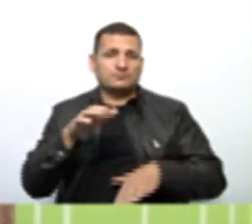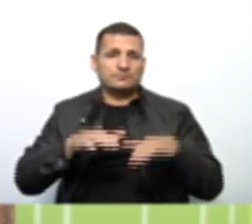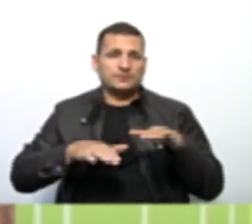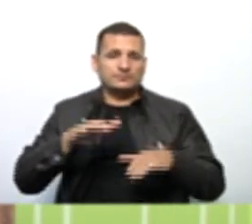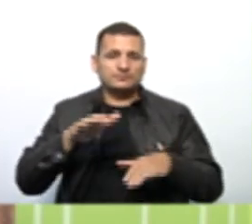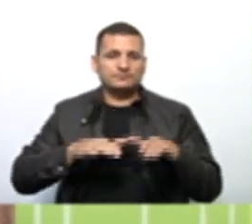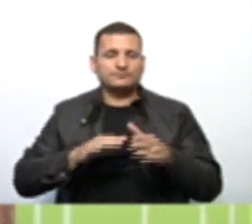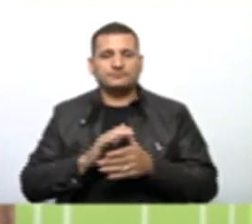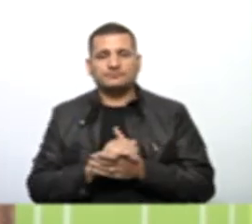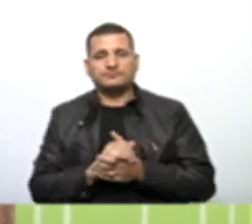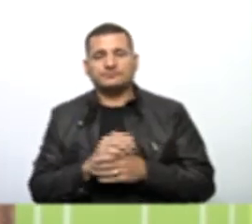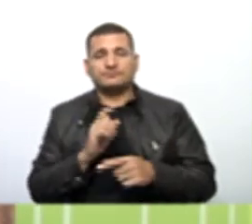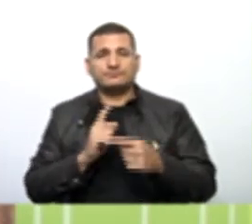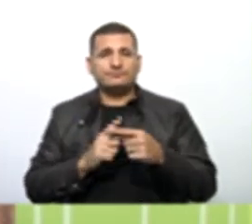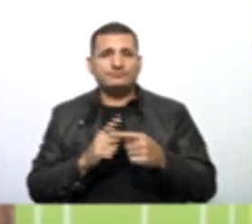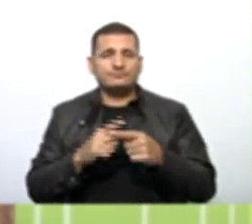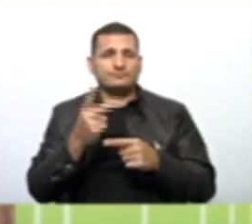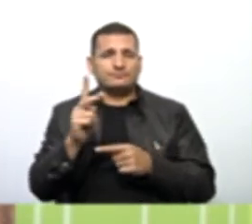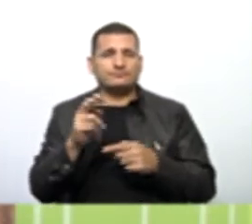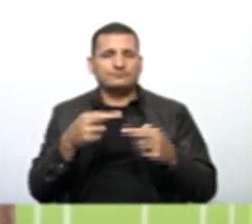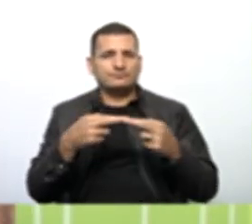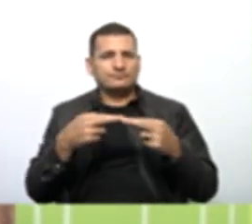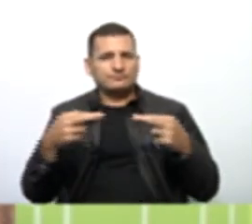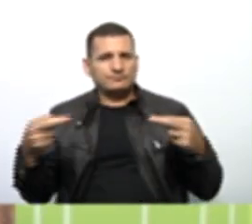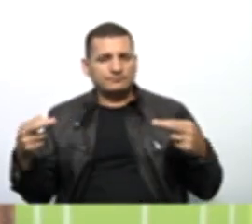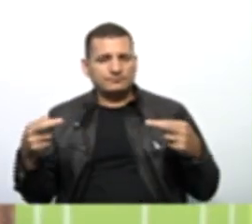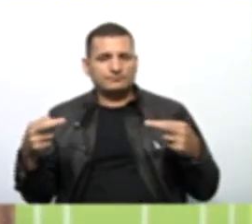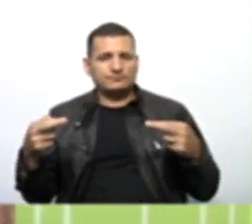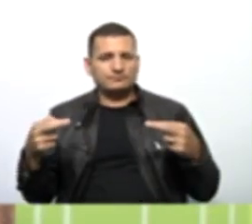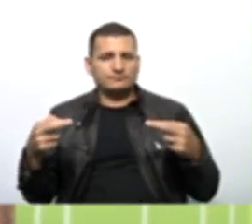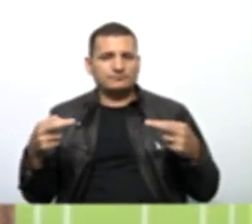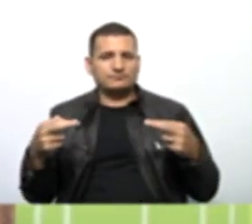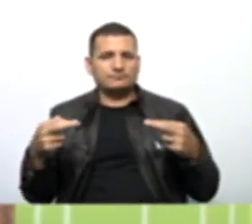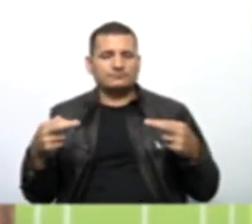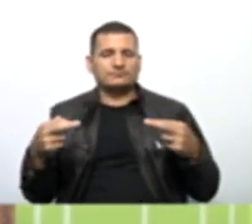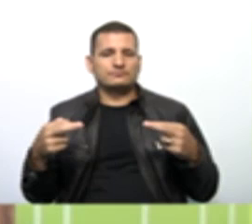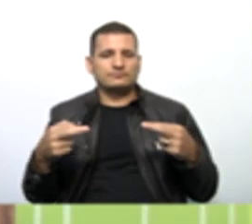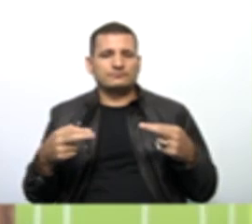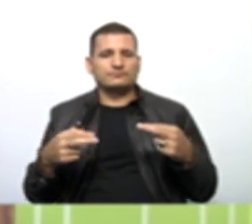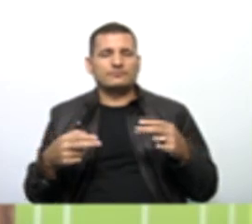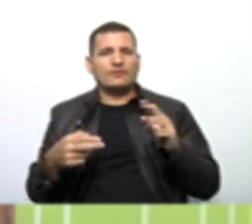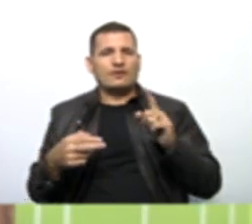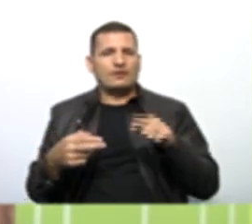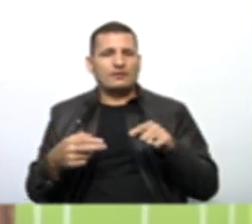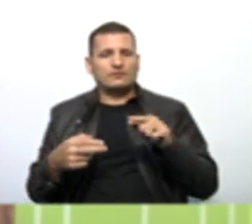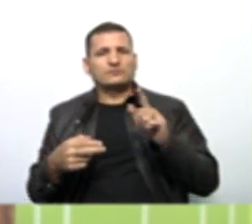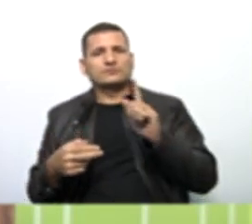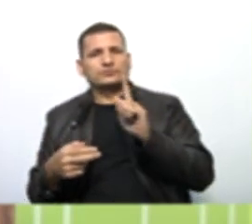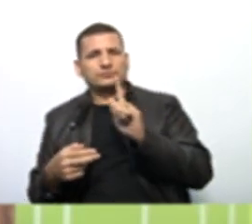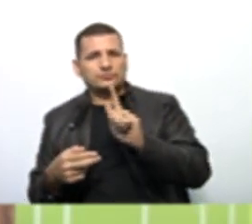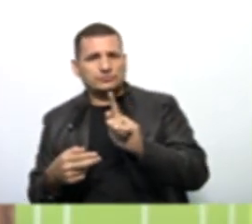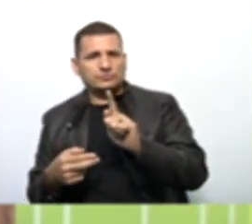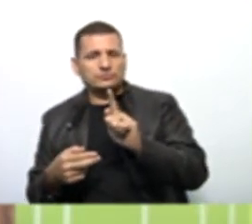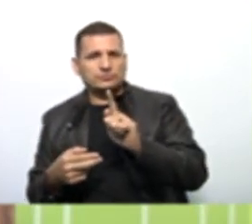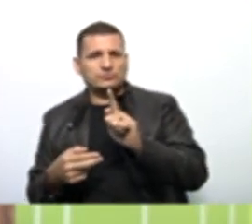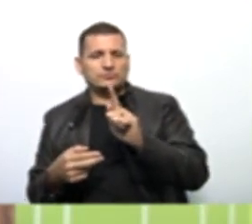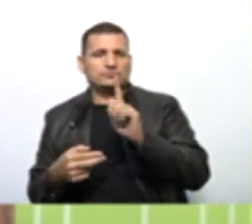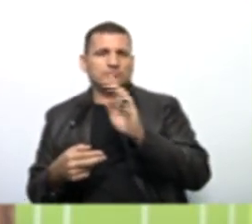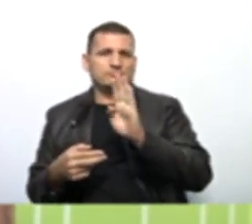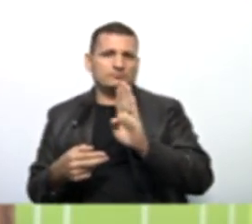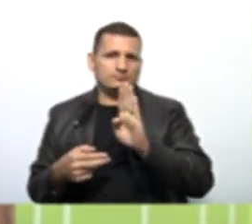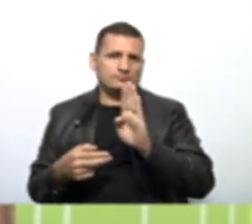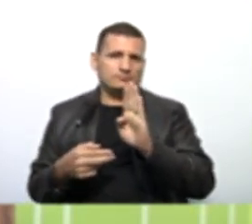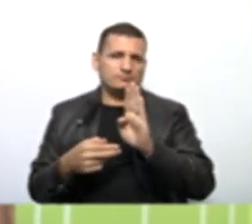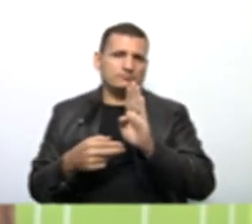a rede que você tem na sua casa em que a infra estrutura ela é gigabit ethernet como assim